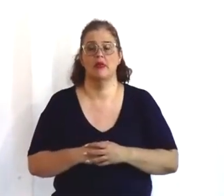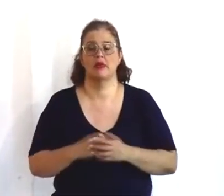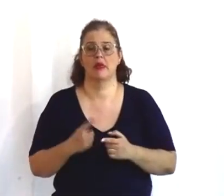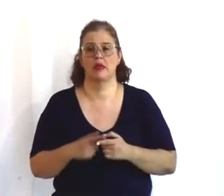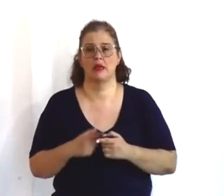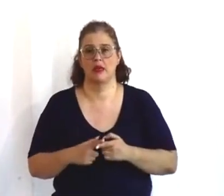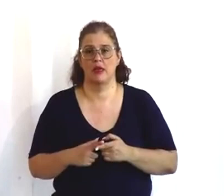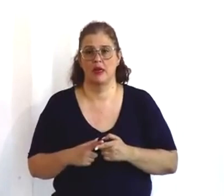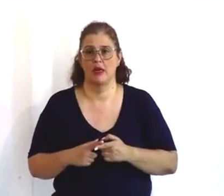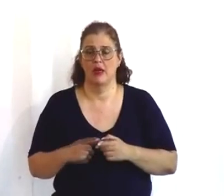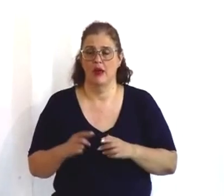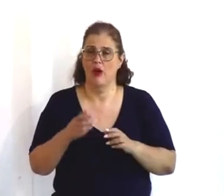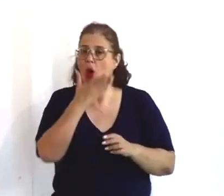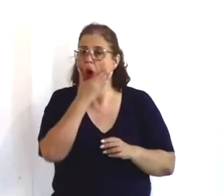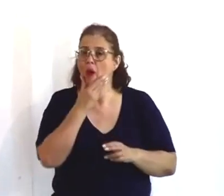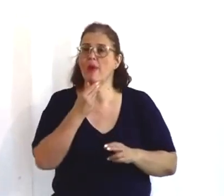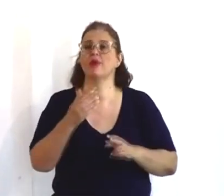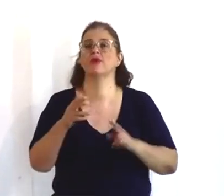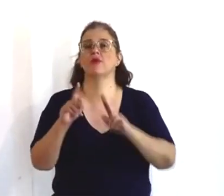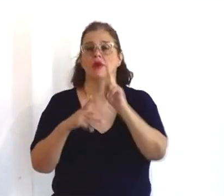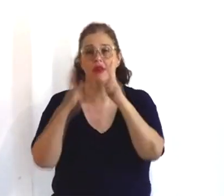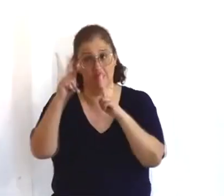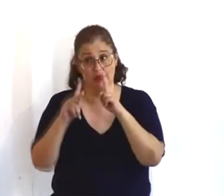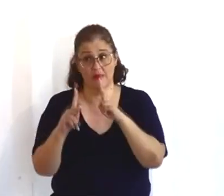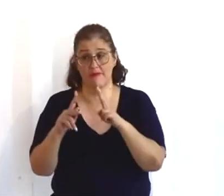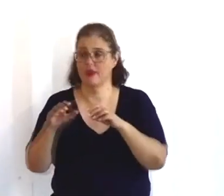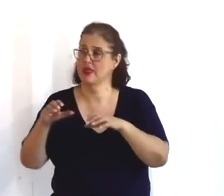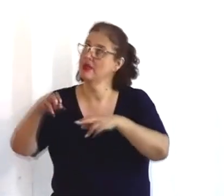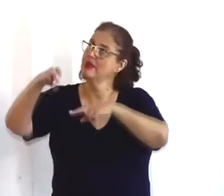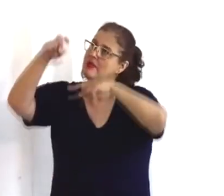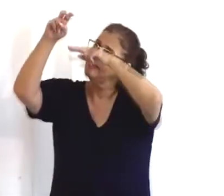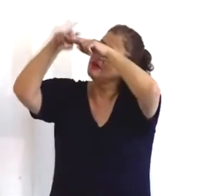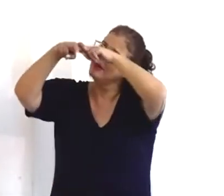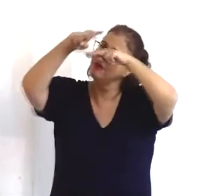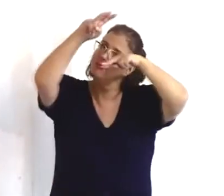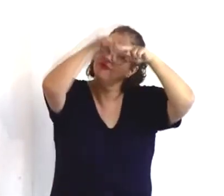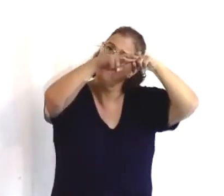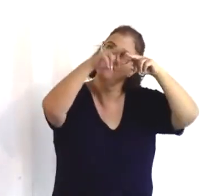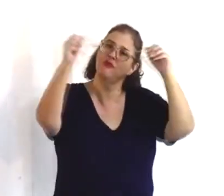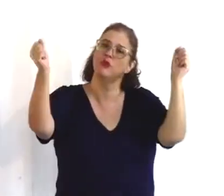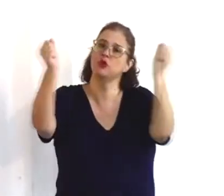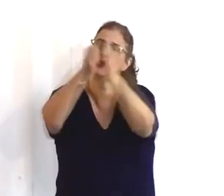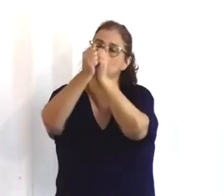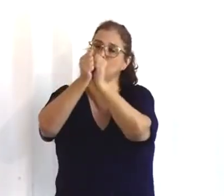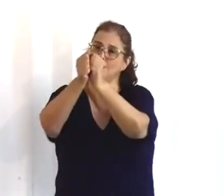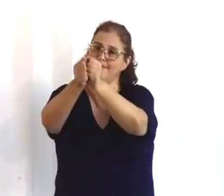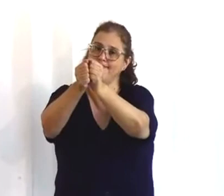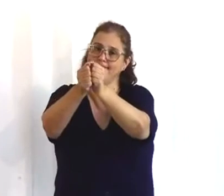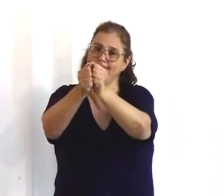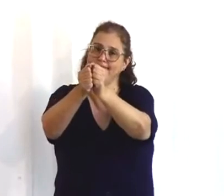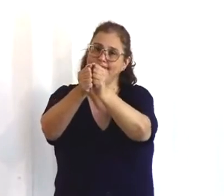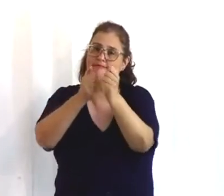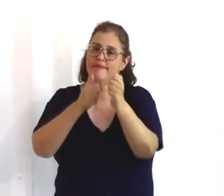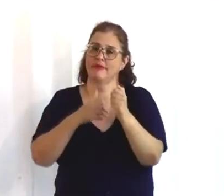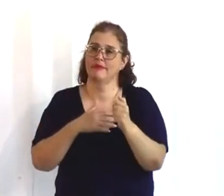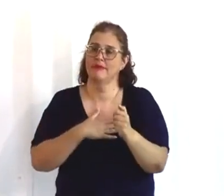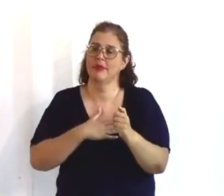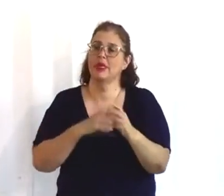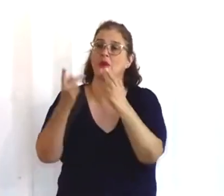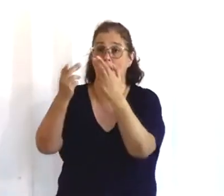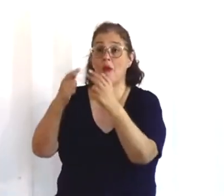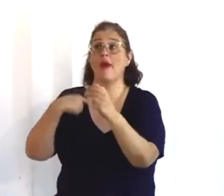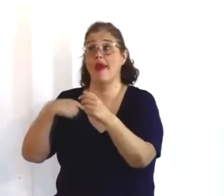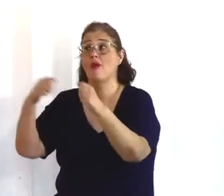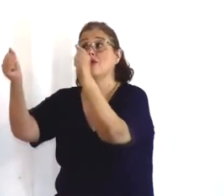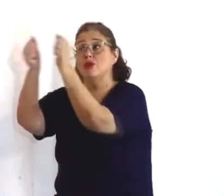no seu trono. A ideia daquilo que o Senhor Jesus dizendo: porque onde eu estiver, eu quero que vocês